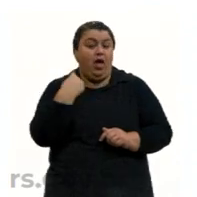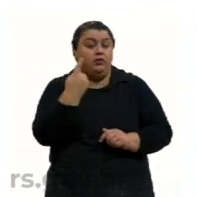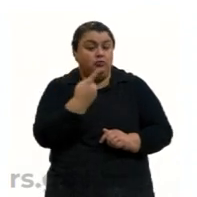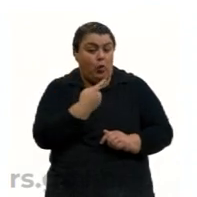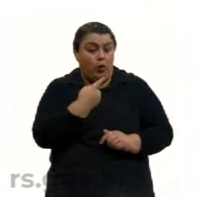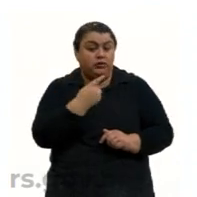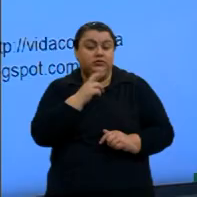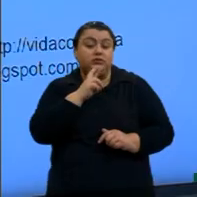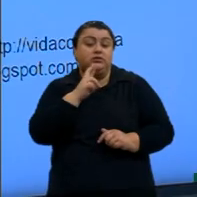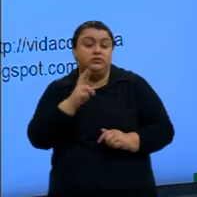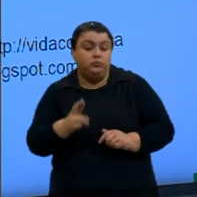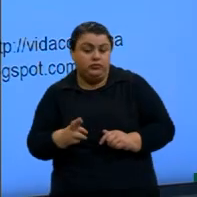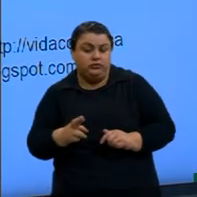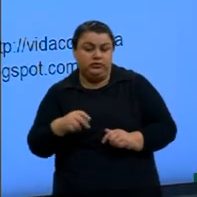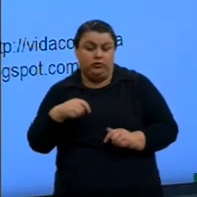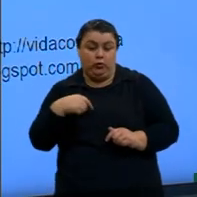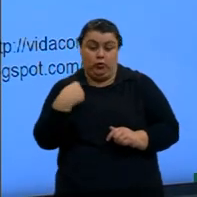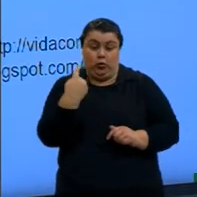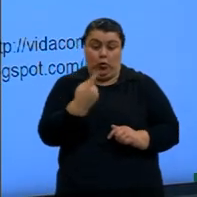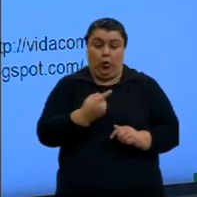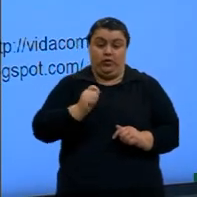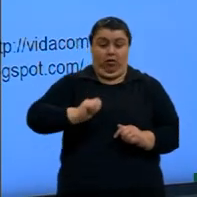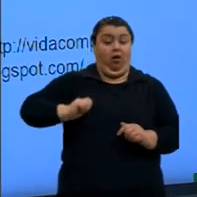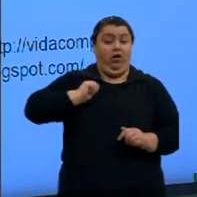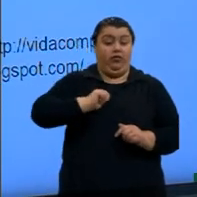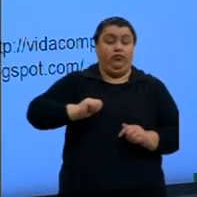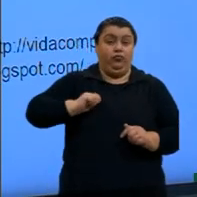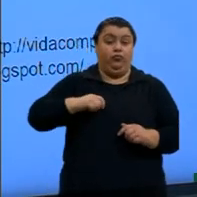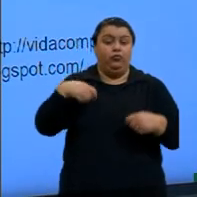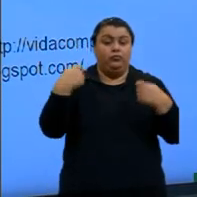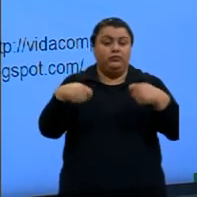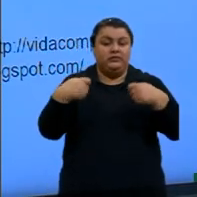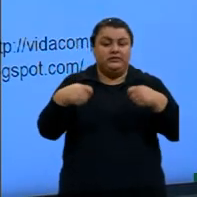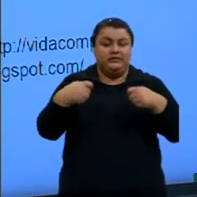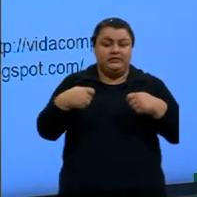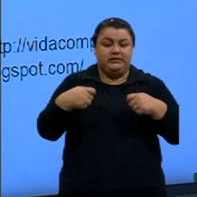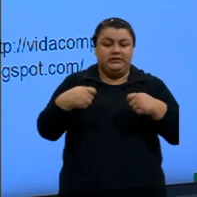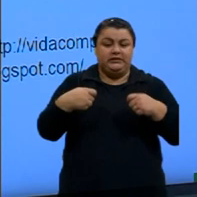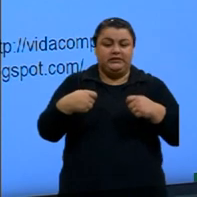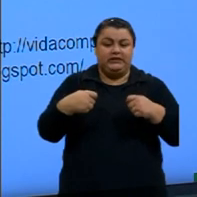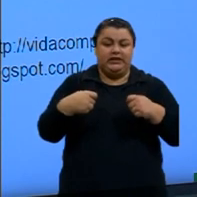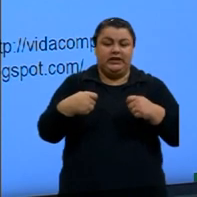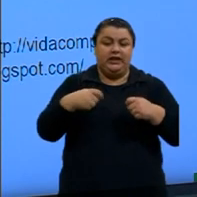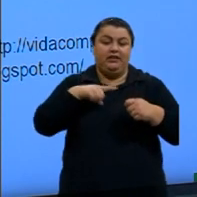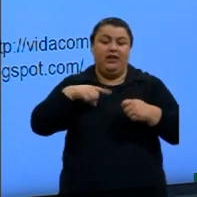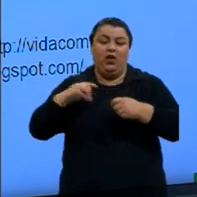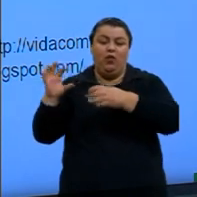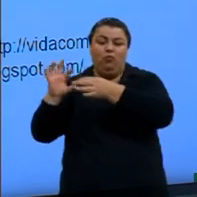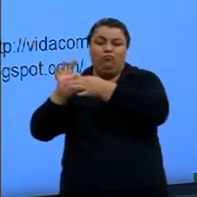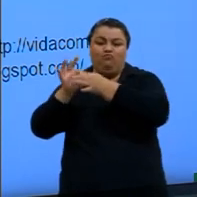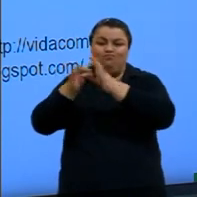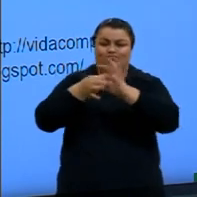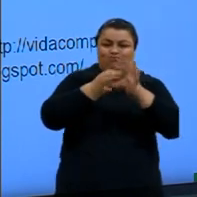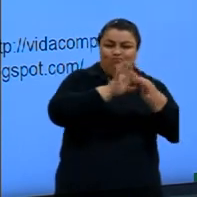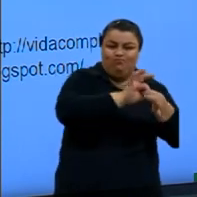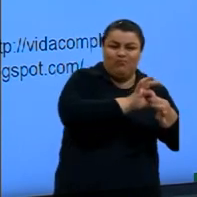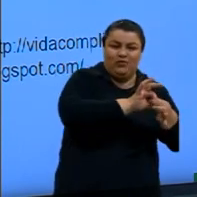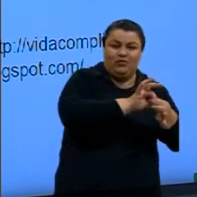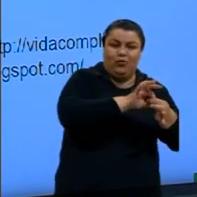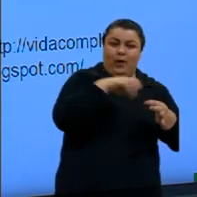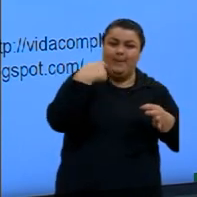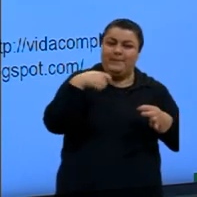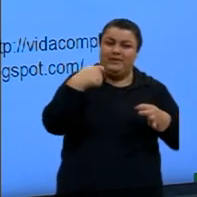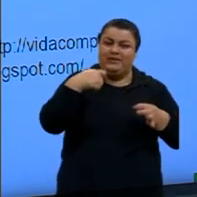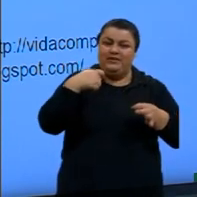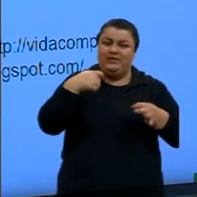os nossos posicionamentos eles precisam ser encadeados precisa ter um encadeamento eles